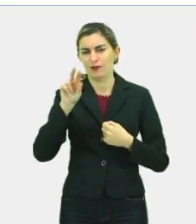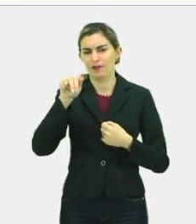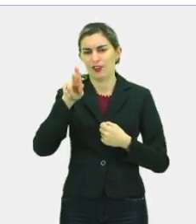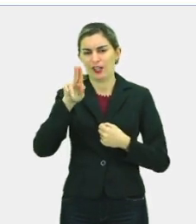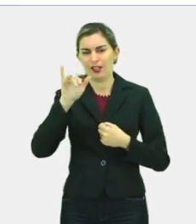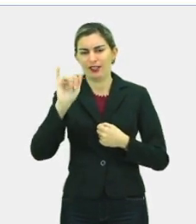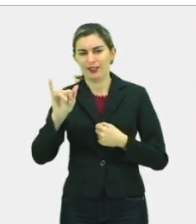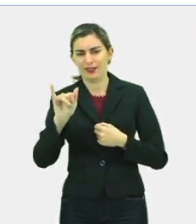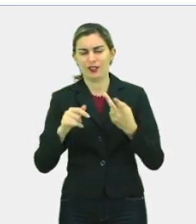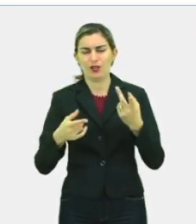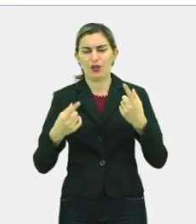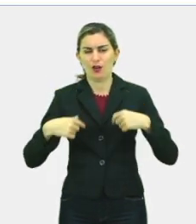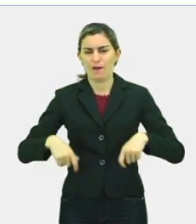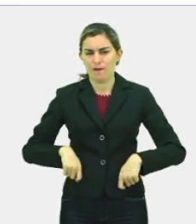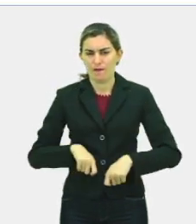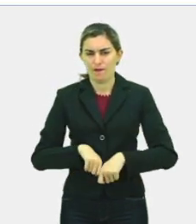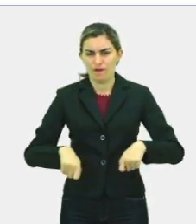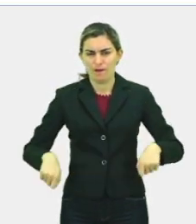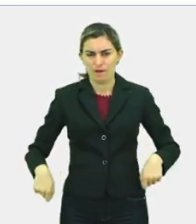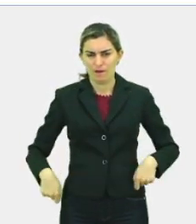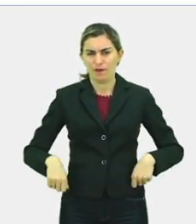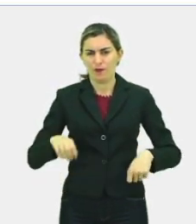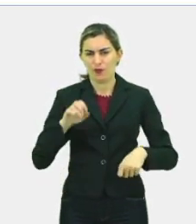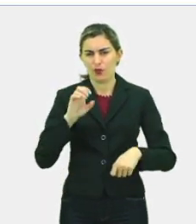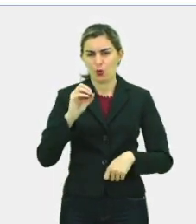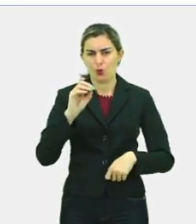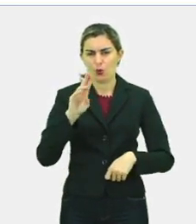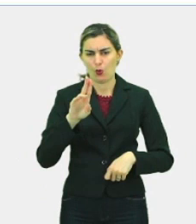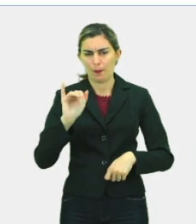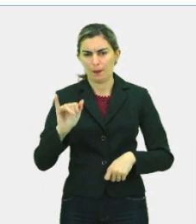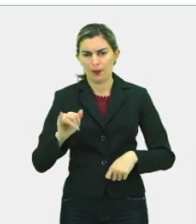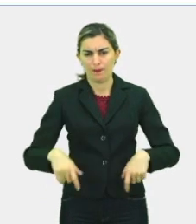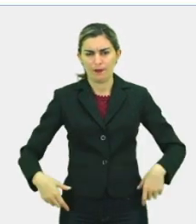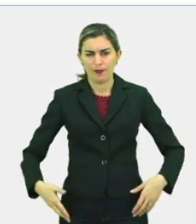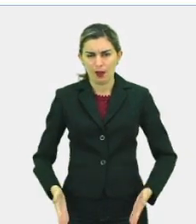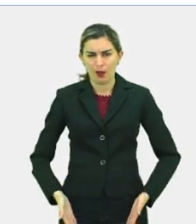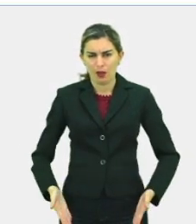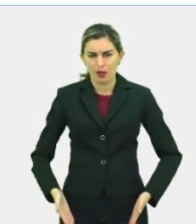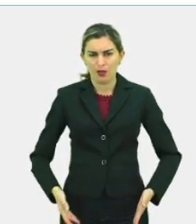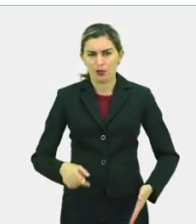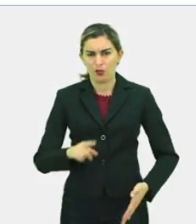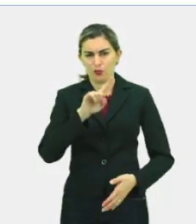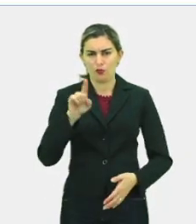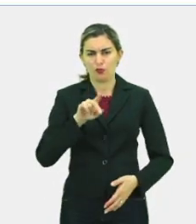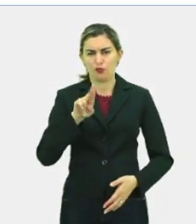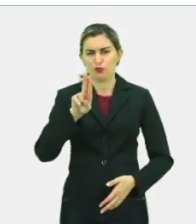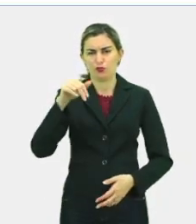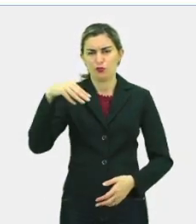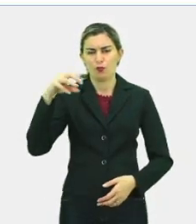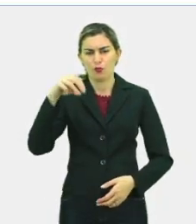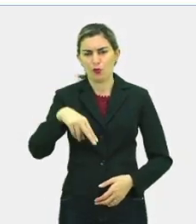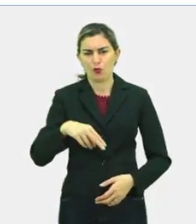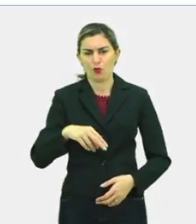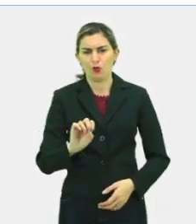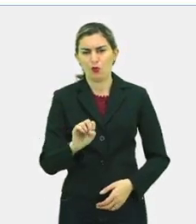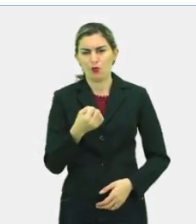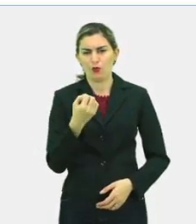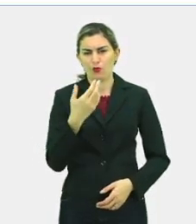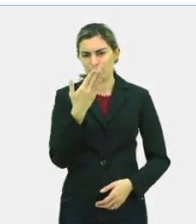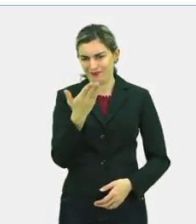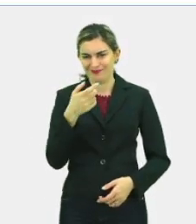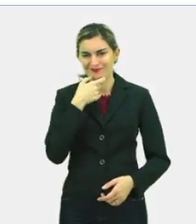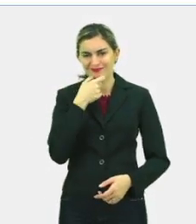de wagi. A faixa é chamada de obi. E a calça pode ser chamada de zubon